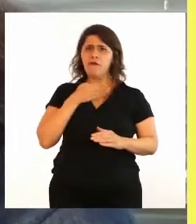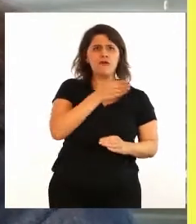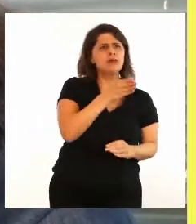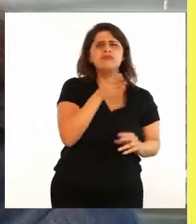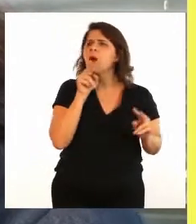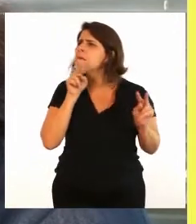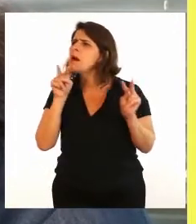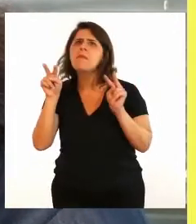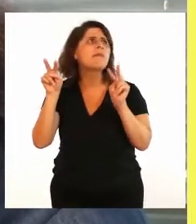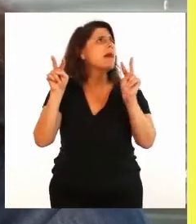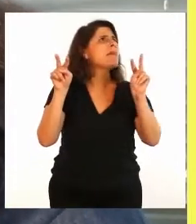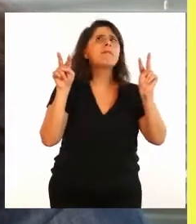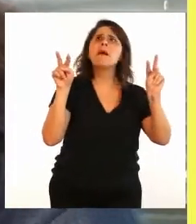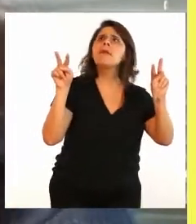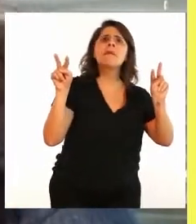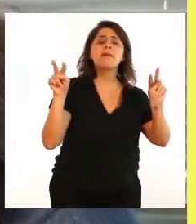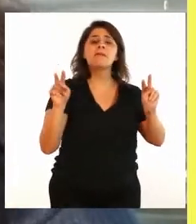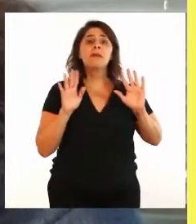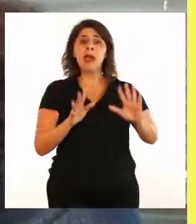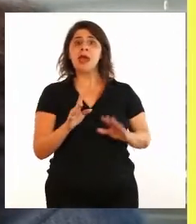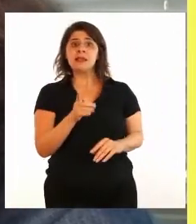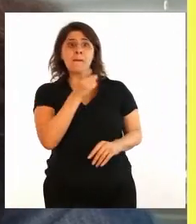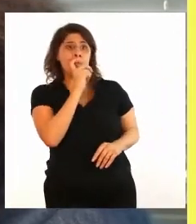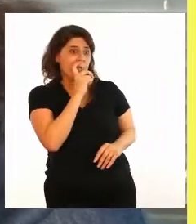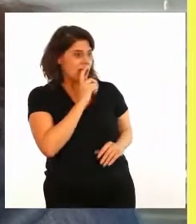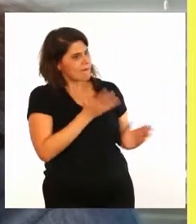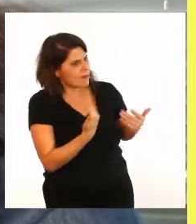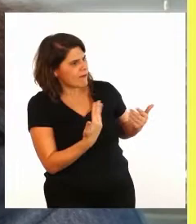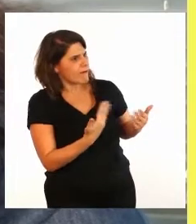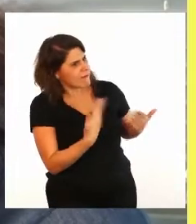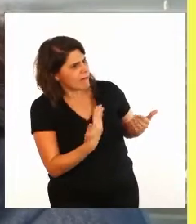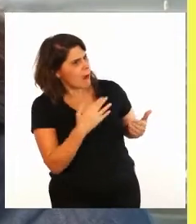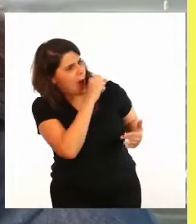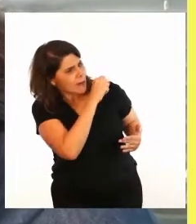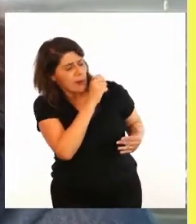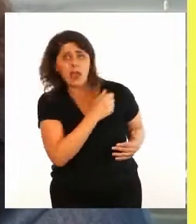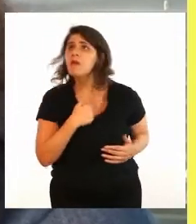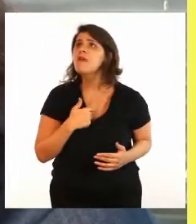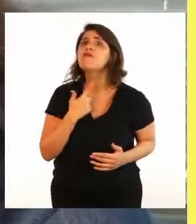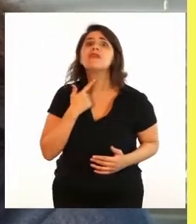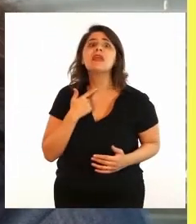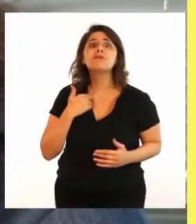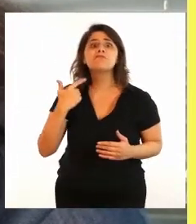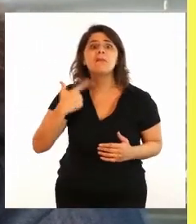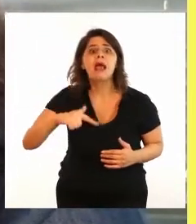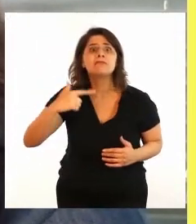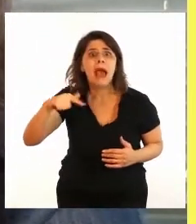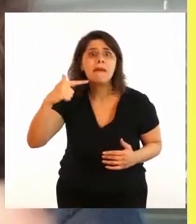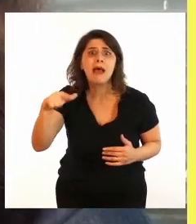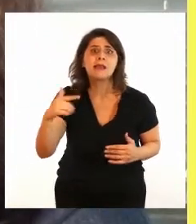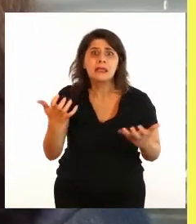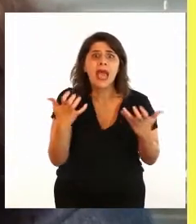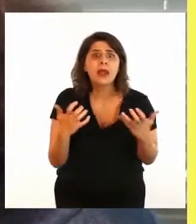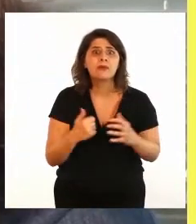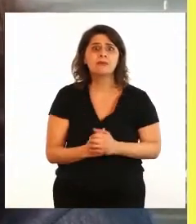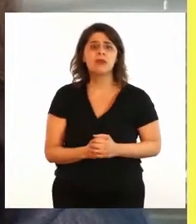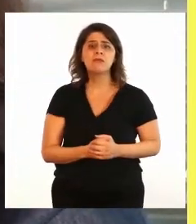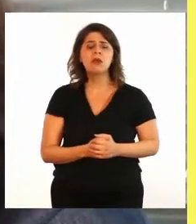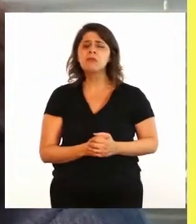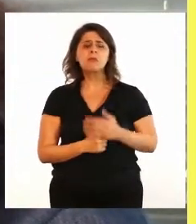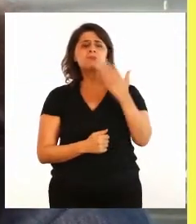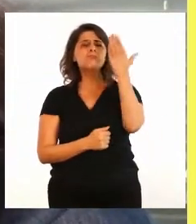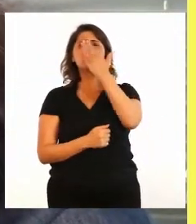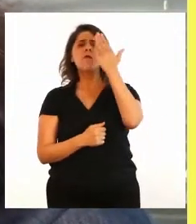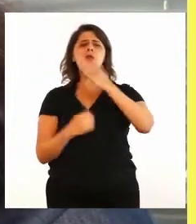aquela coisa, né? Que criança quer ver mais e os pais não, né? E eu não vi o Bendegó. E as pessoas, não, tá lá.